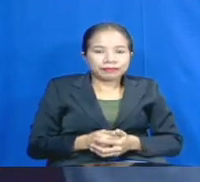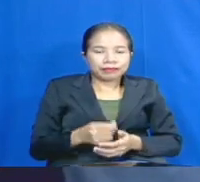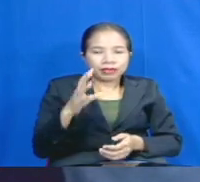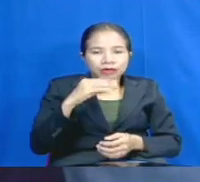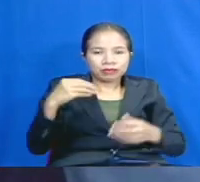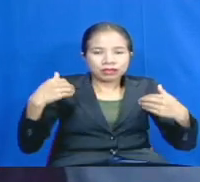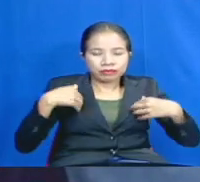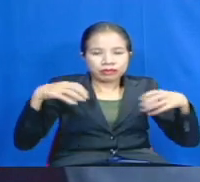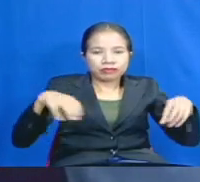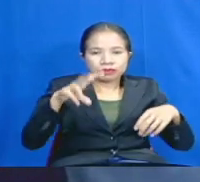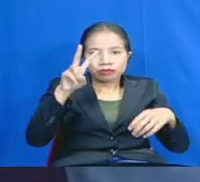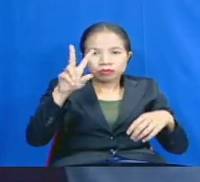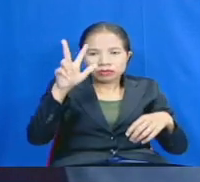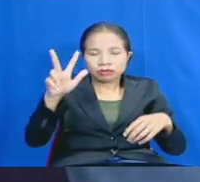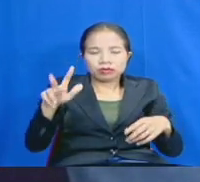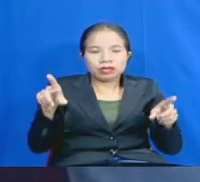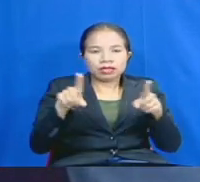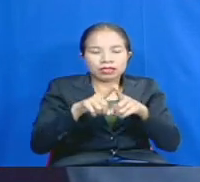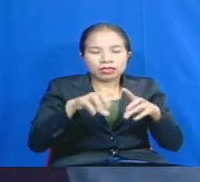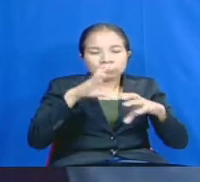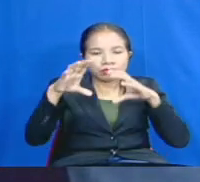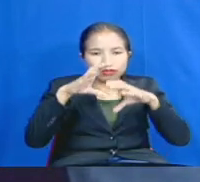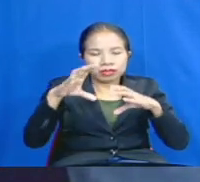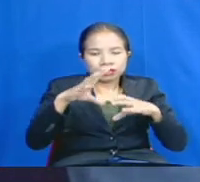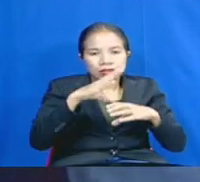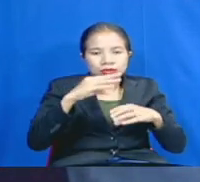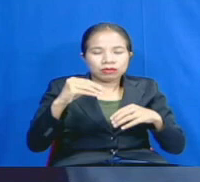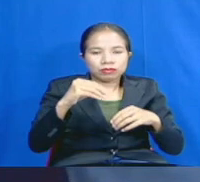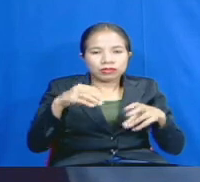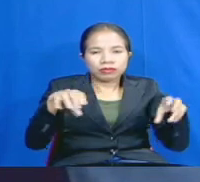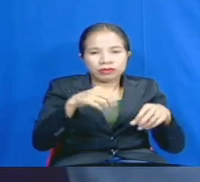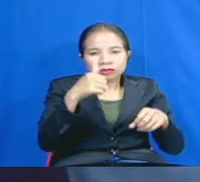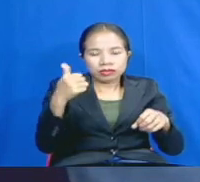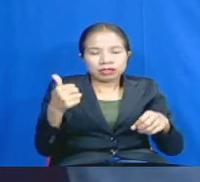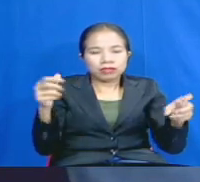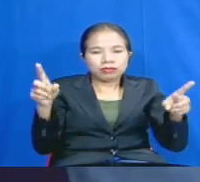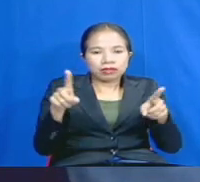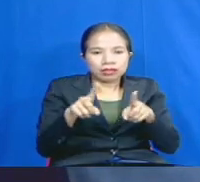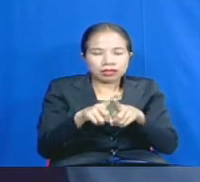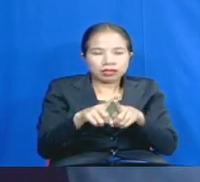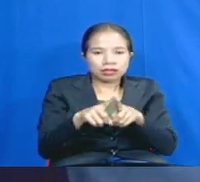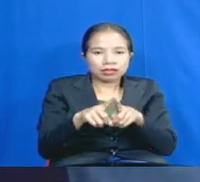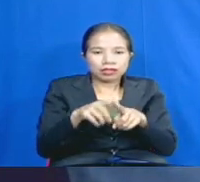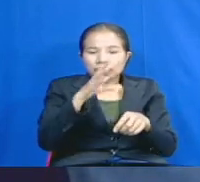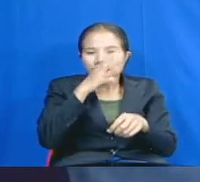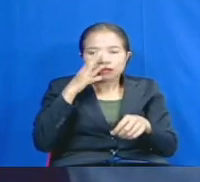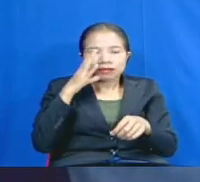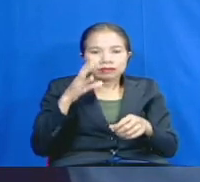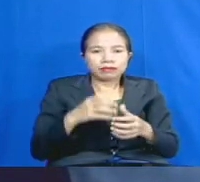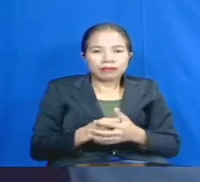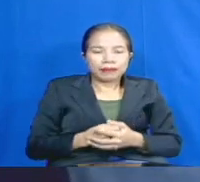ia projeto ruaga tolutan hanesa nga telekomunikasaun nomos ya area selu kanesa yagi ai kultura nomos ya